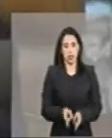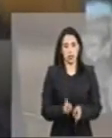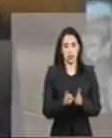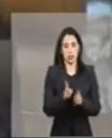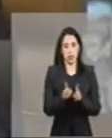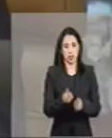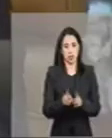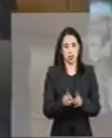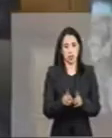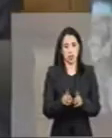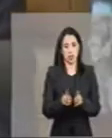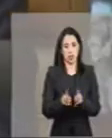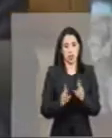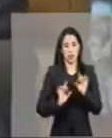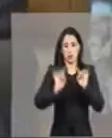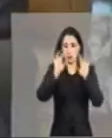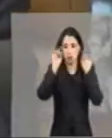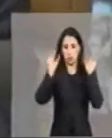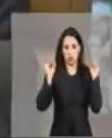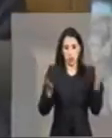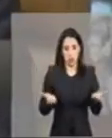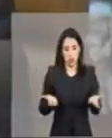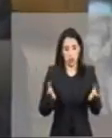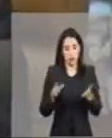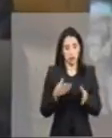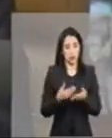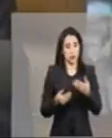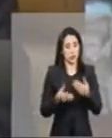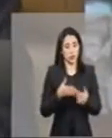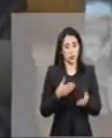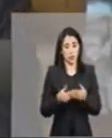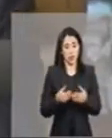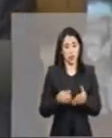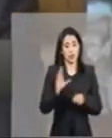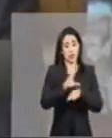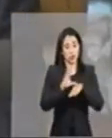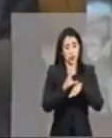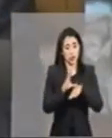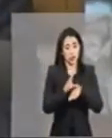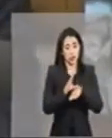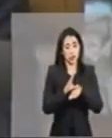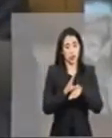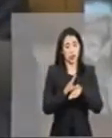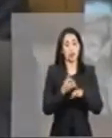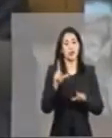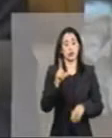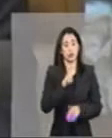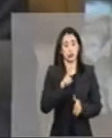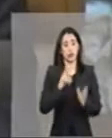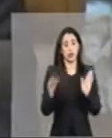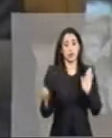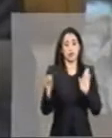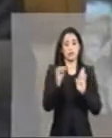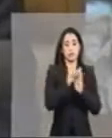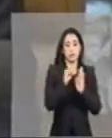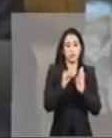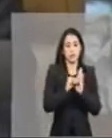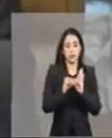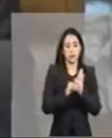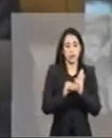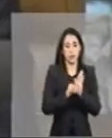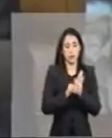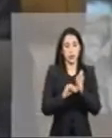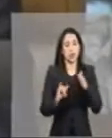competência recursal extraordinária, para esse efeito a Constituição traçou e conferiu e instituiu